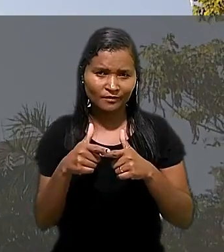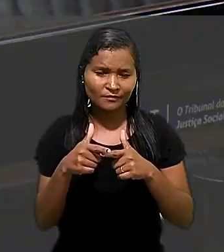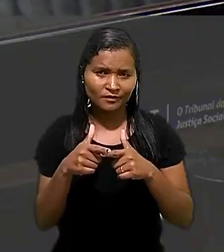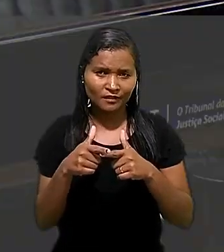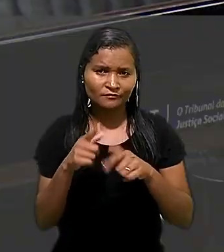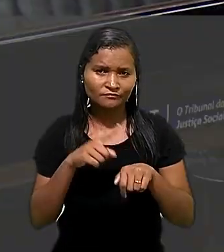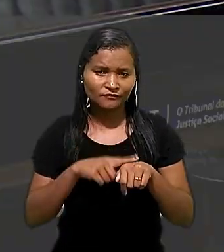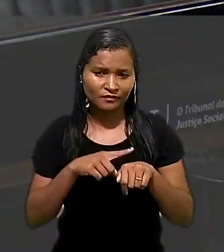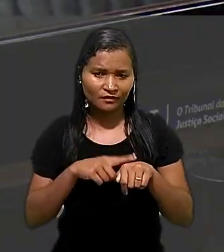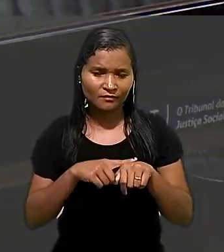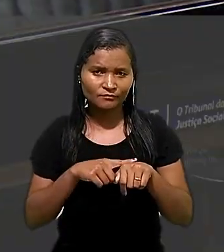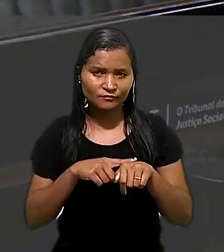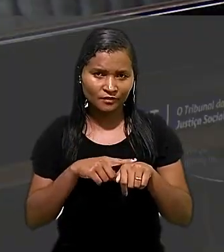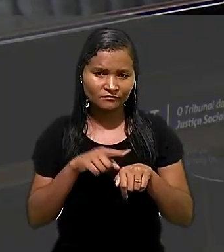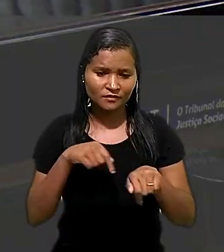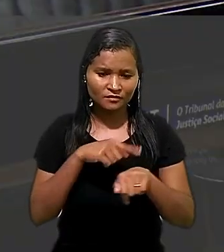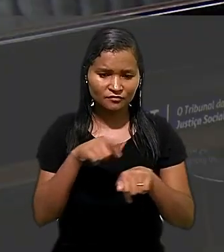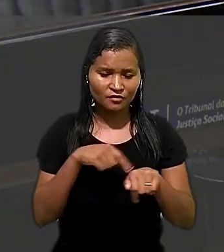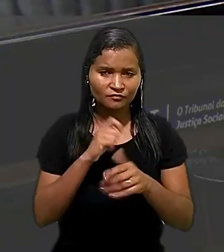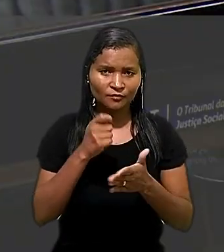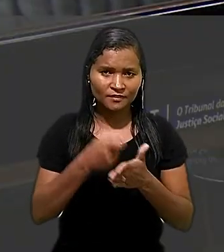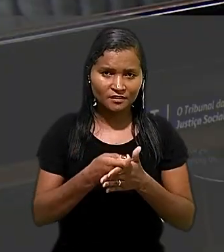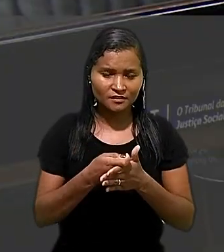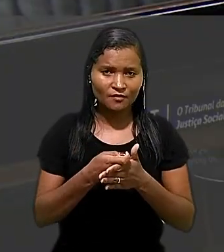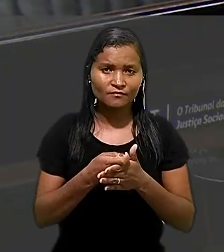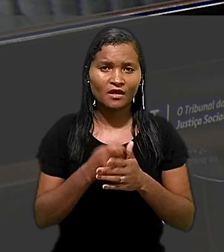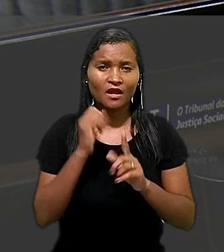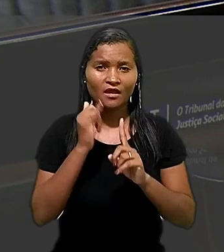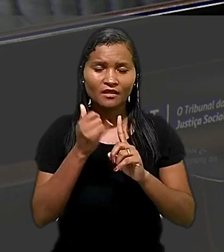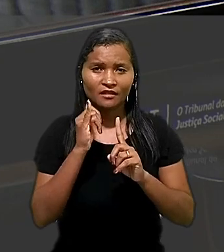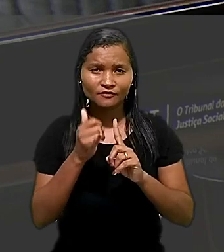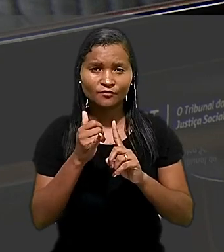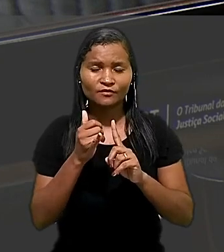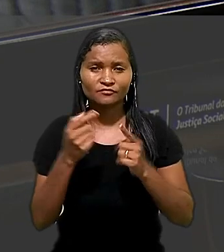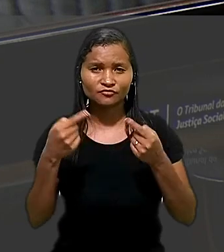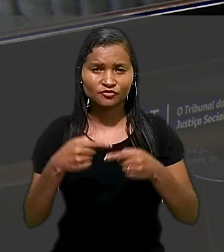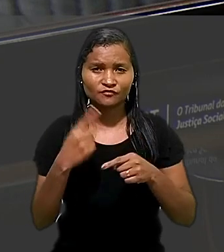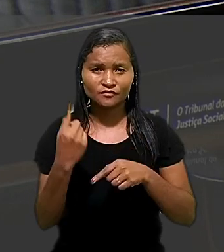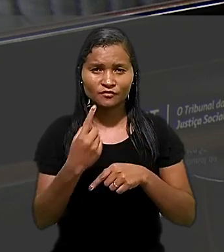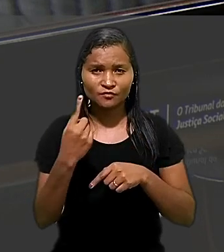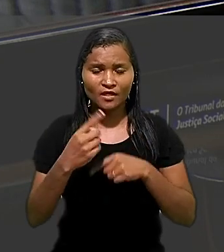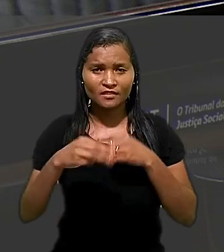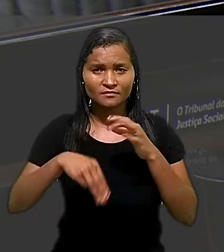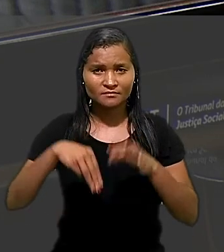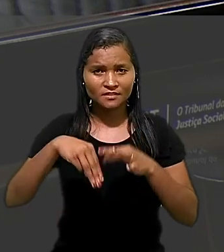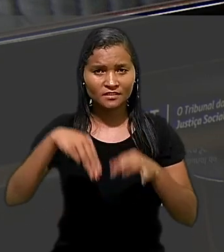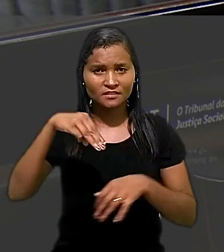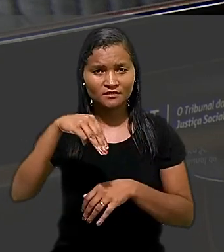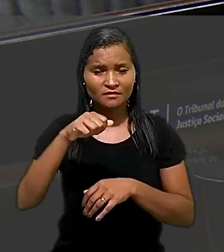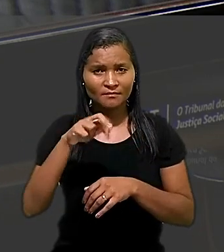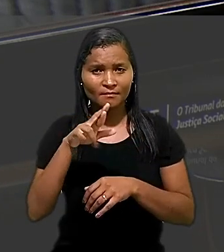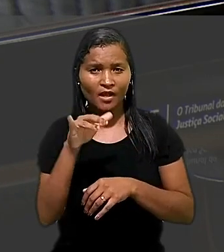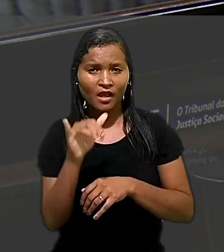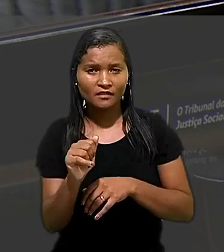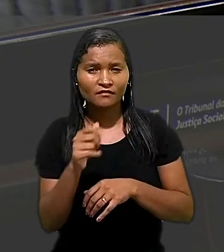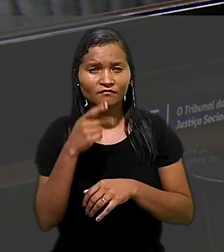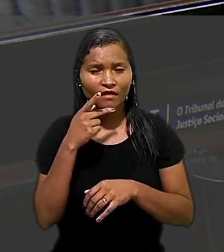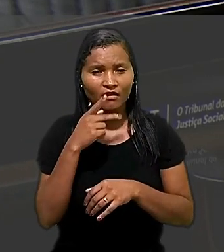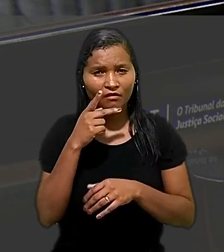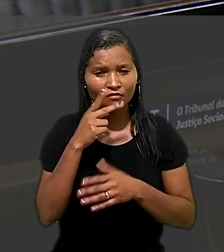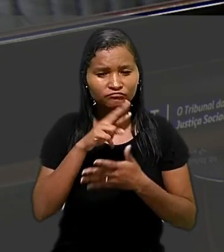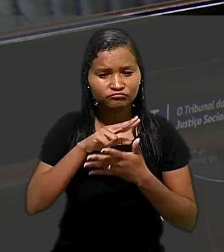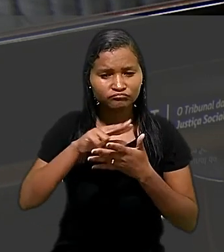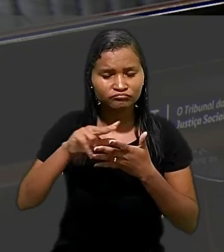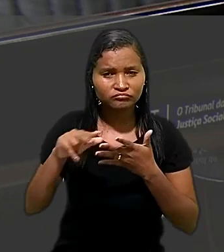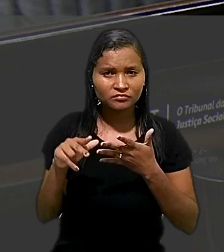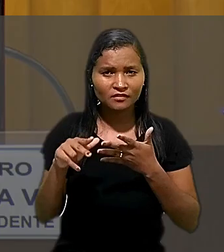compensação. A relatora, na seção 1 de dissídios individuais, ministra Maria Cristina Peduzzi, citou diversos precedentes